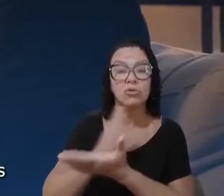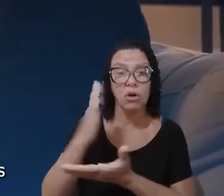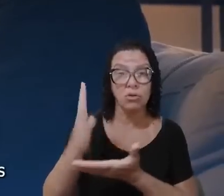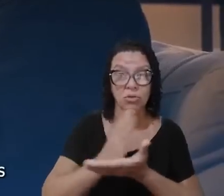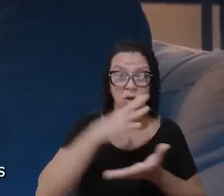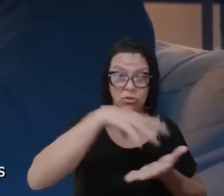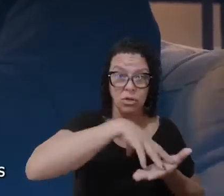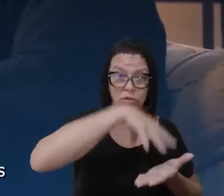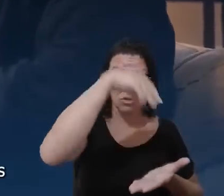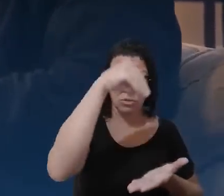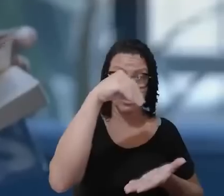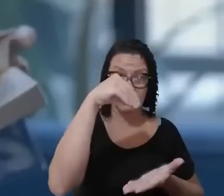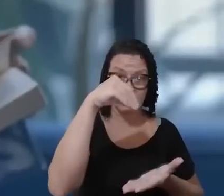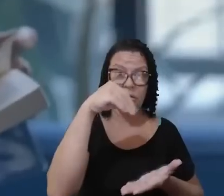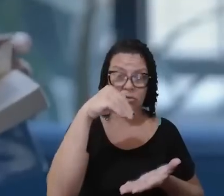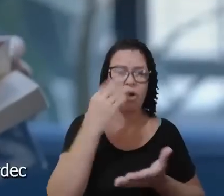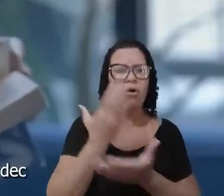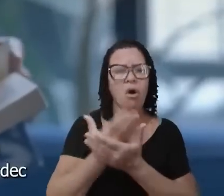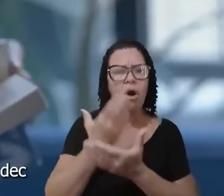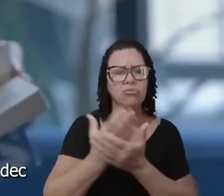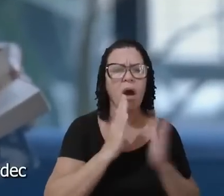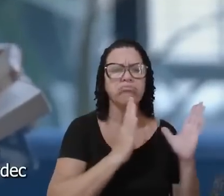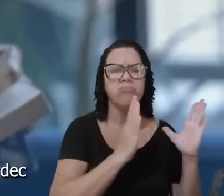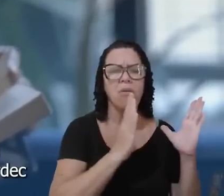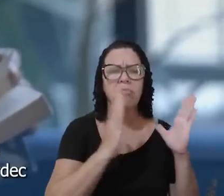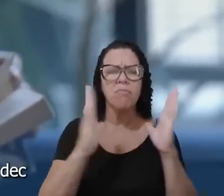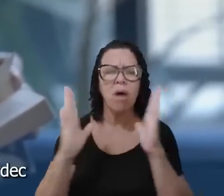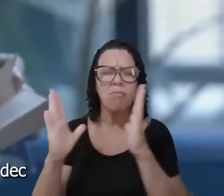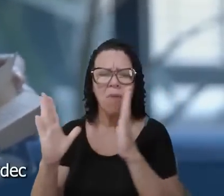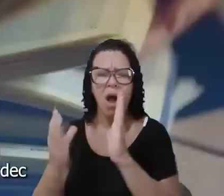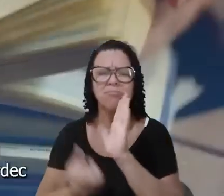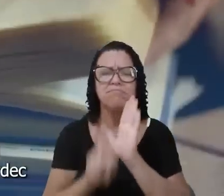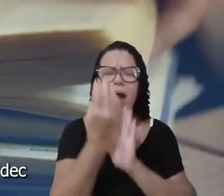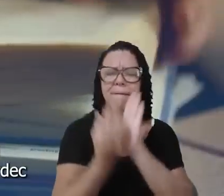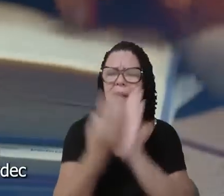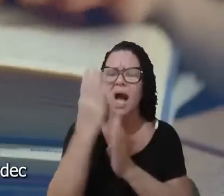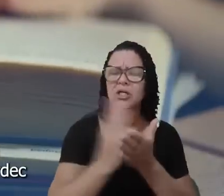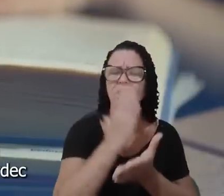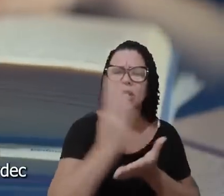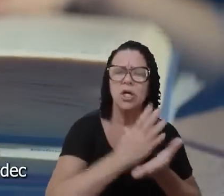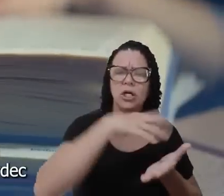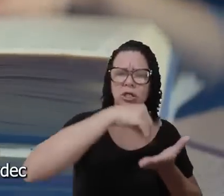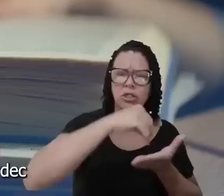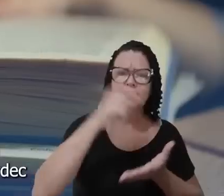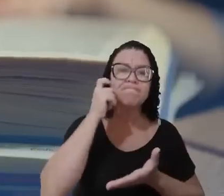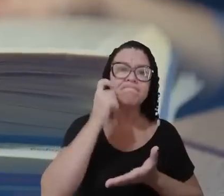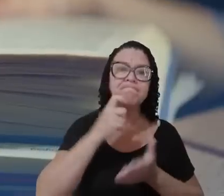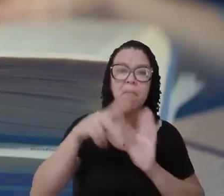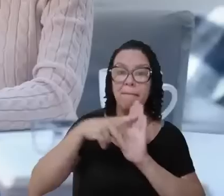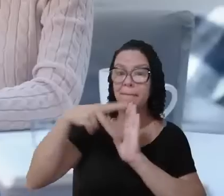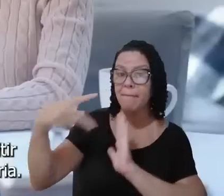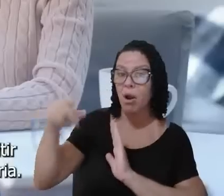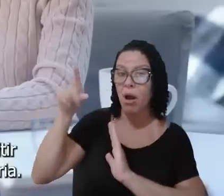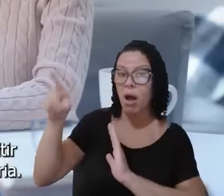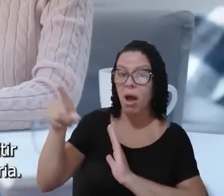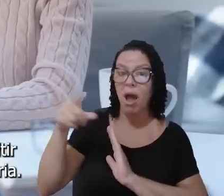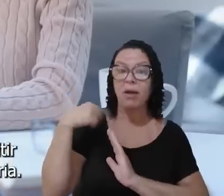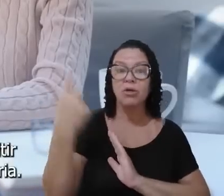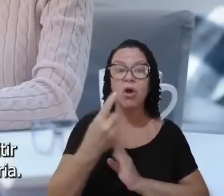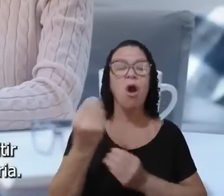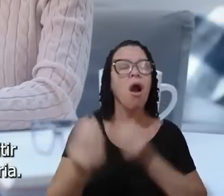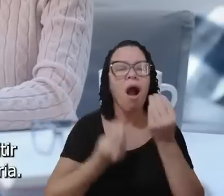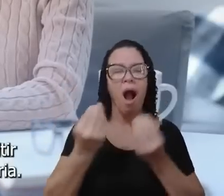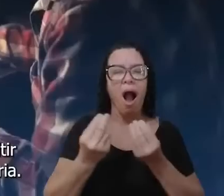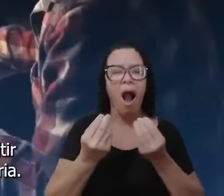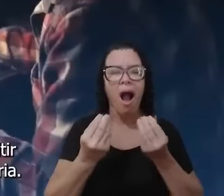Estudando o Livro dos Espíritos. Um estudo sequencial da obra O Livro dos Espíritos, de Allan Kardec. Essa é a